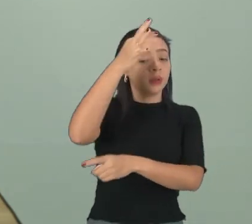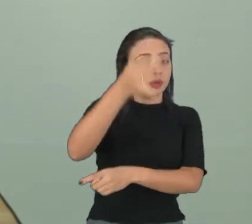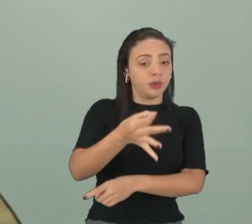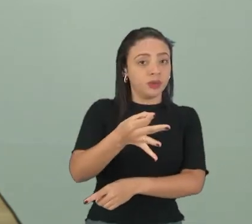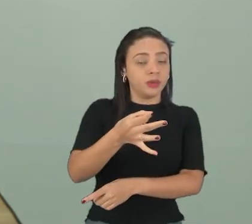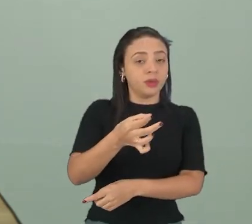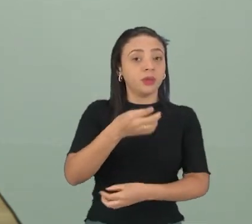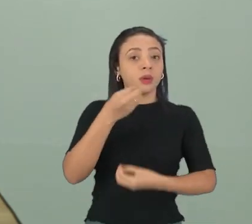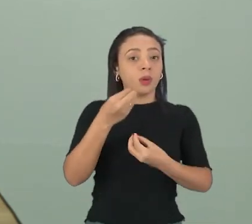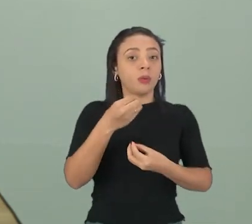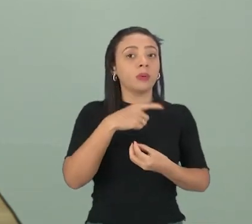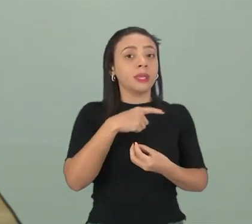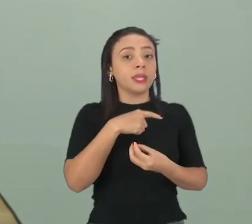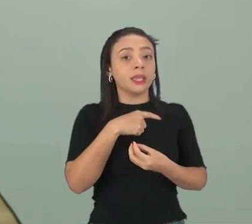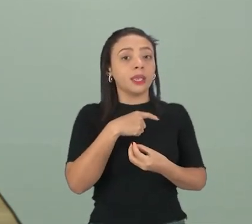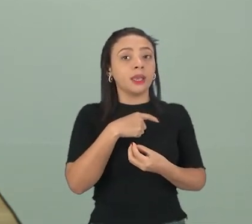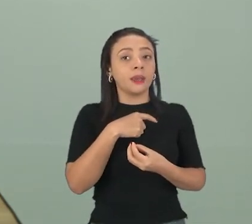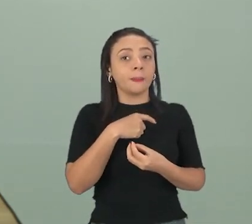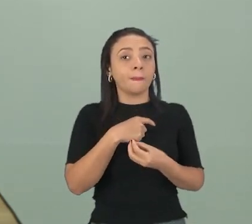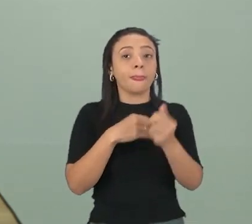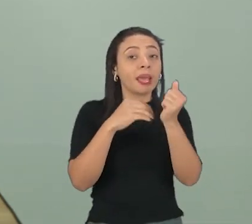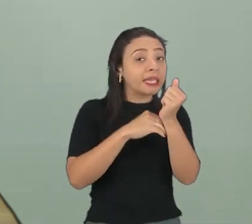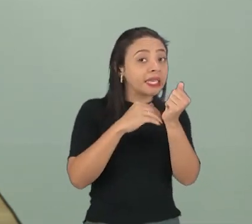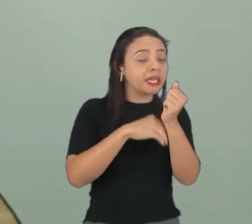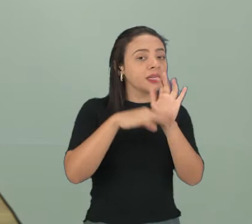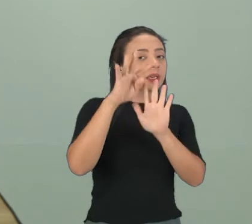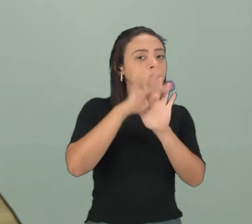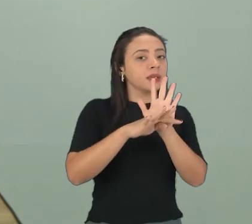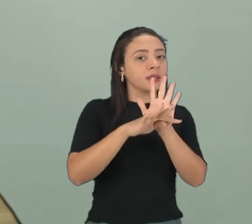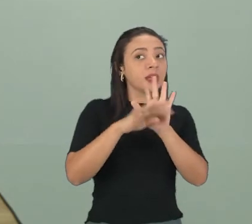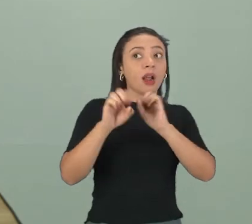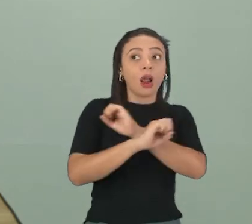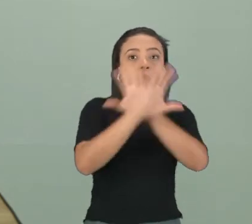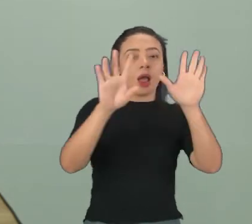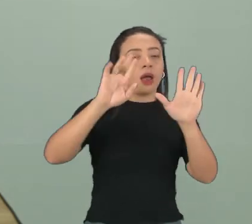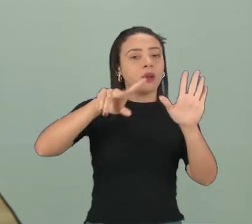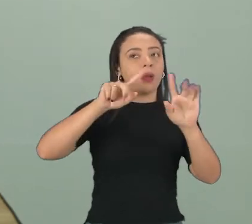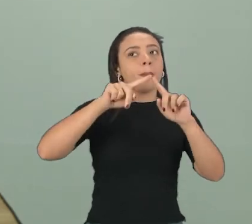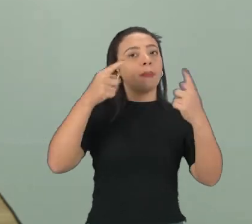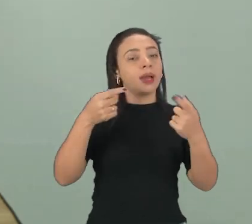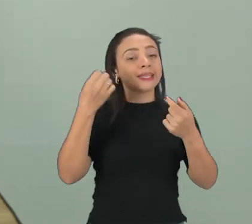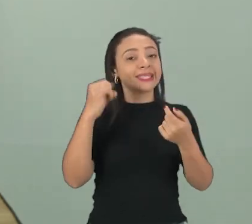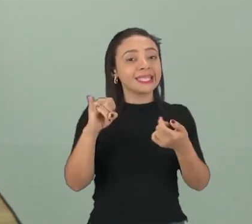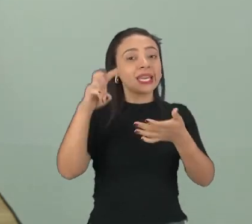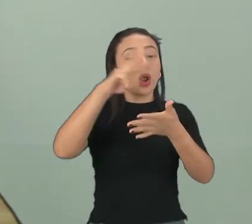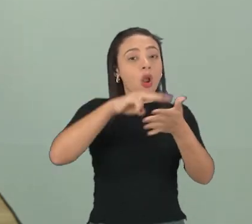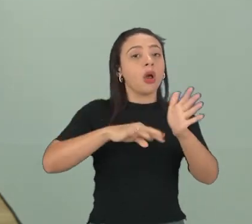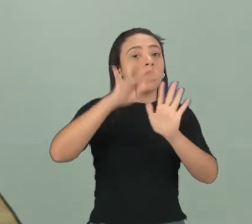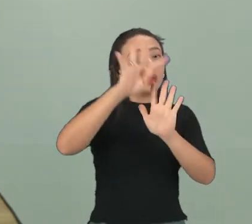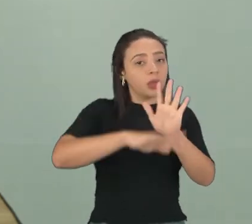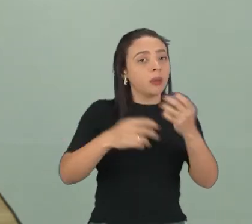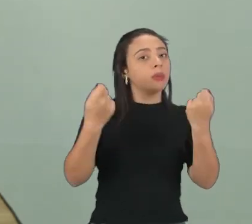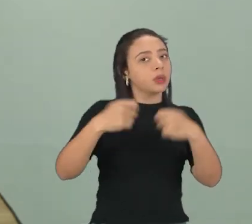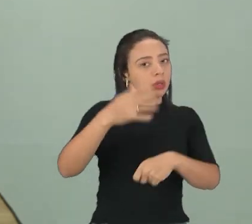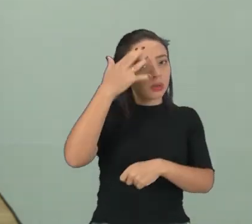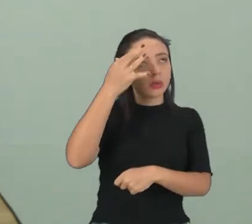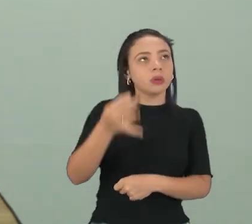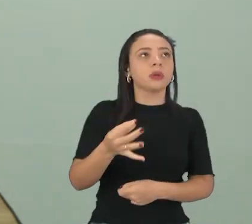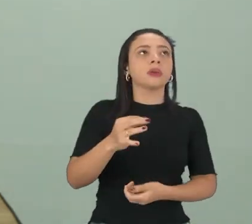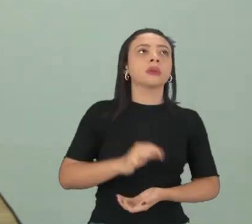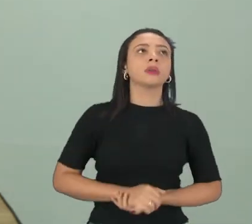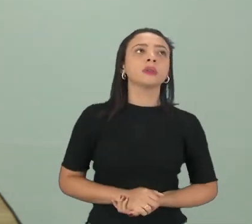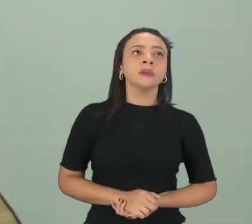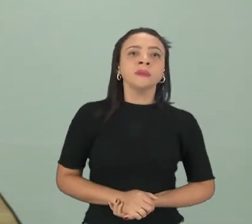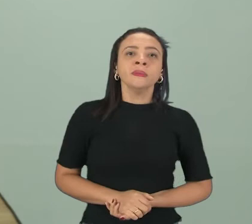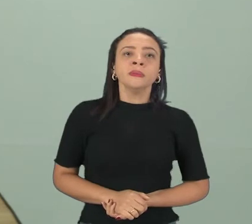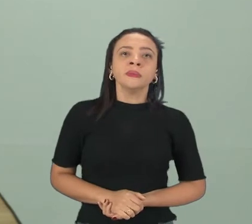resposta subtendida e implícita dentro do texto. Não está claramente, mas eu compreendo essa resposta. Vamos